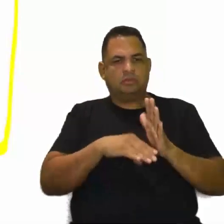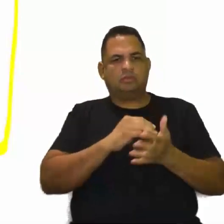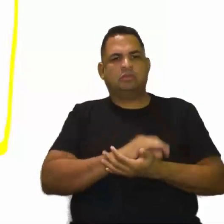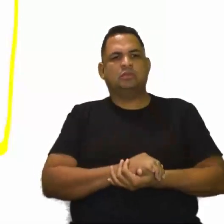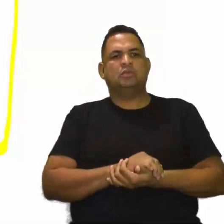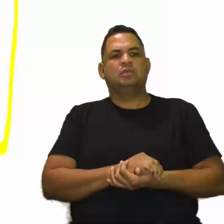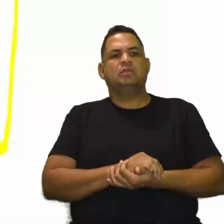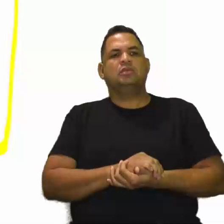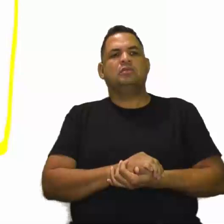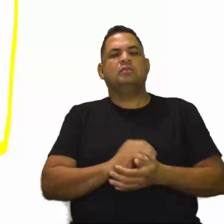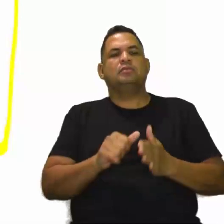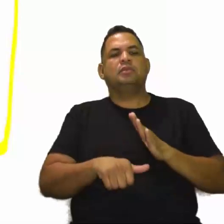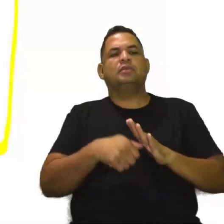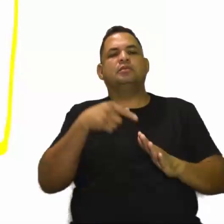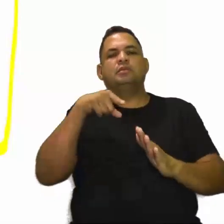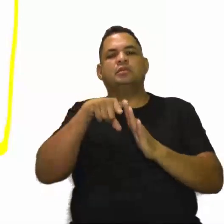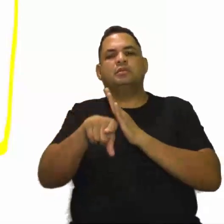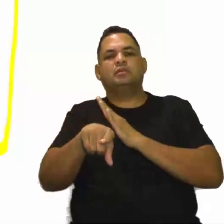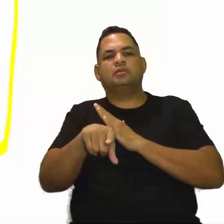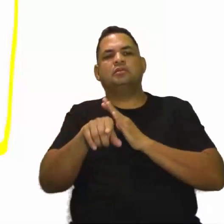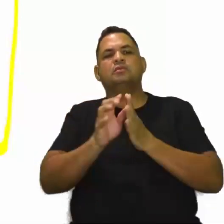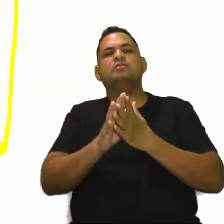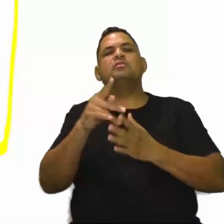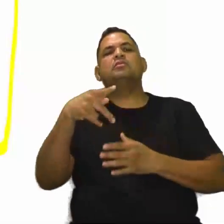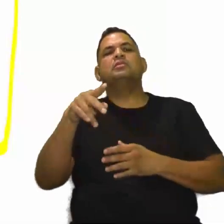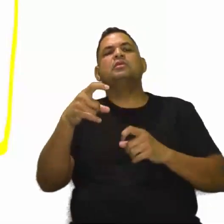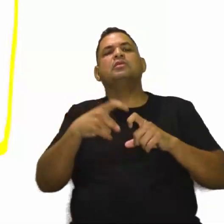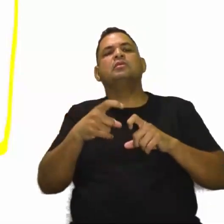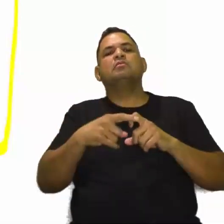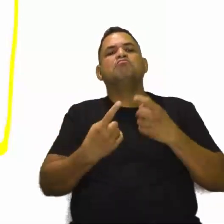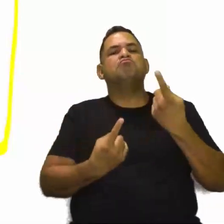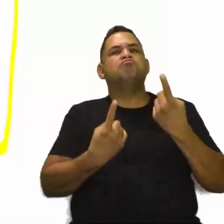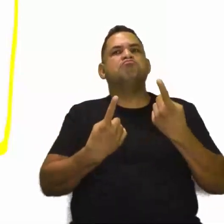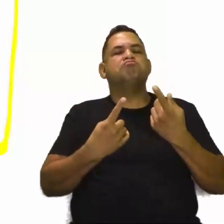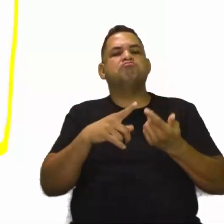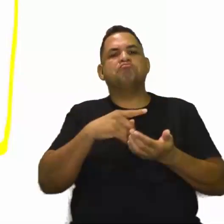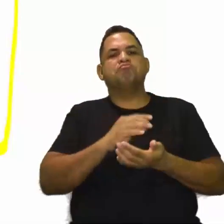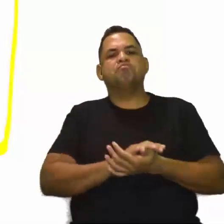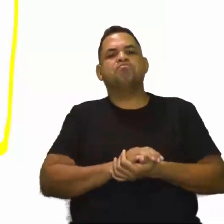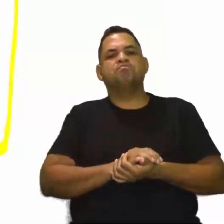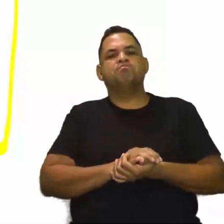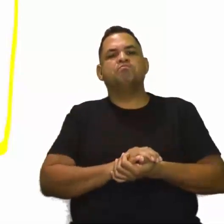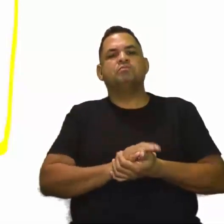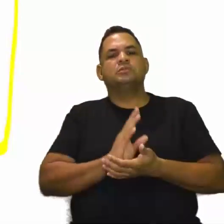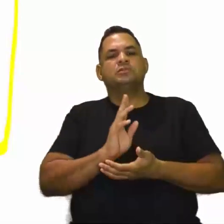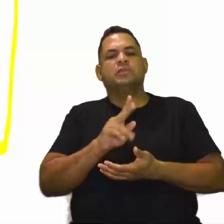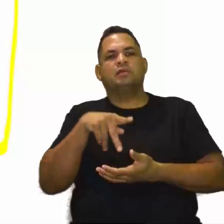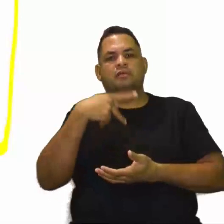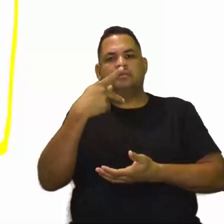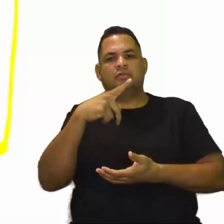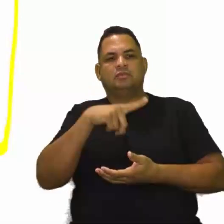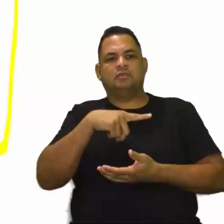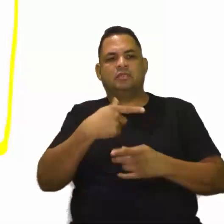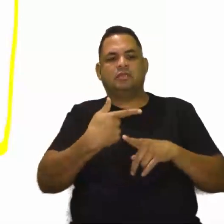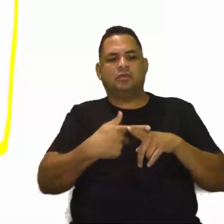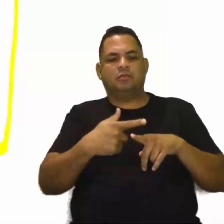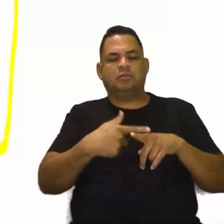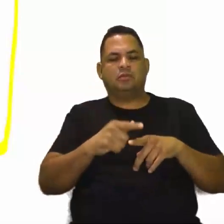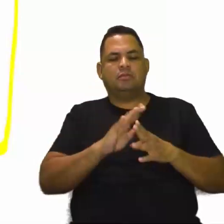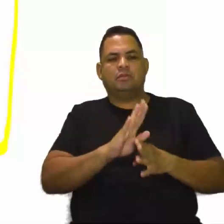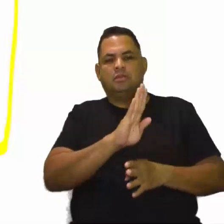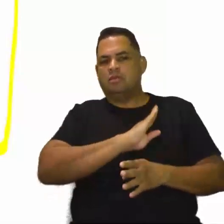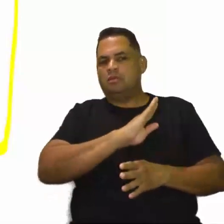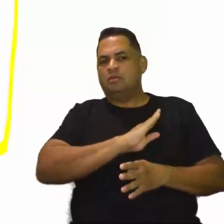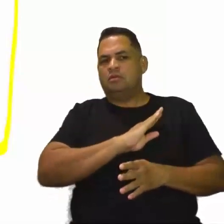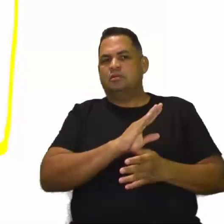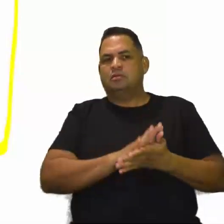bem. Primeira pergunta, o seu médico alguma vez já disse que você tem problema cardíaco?